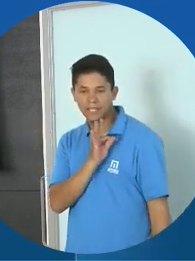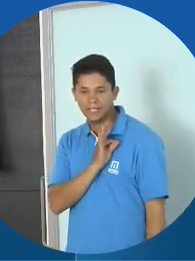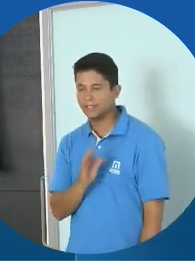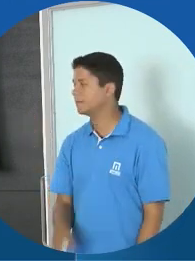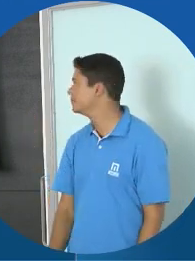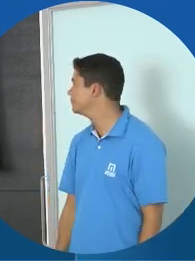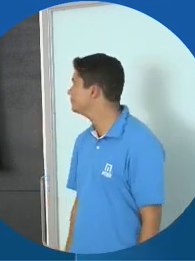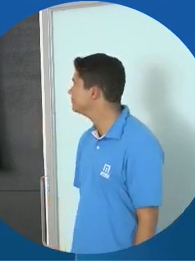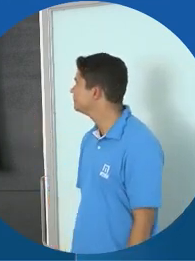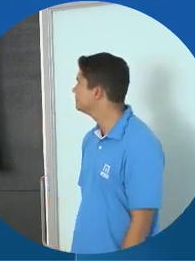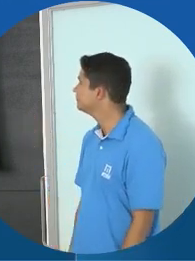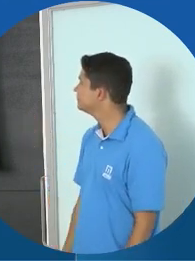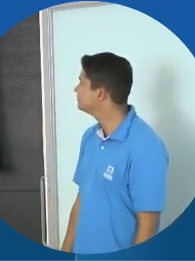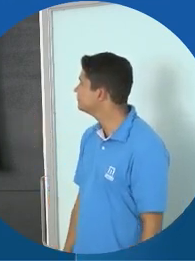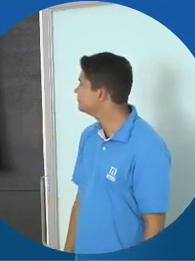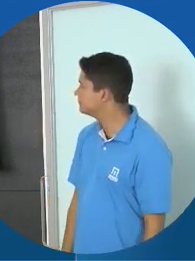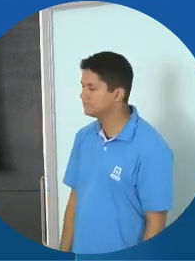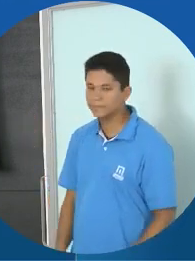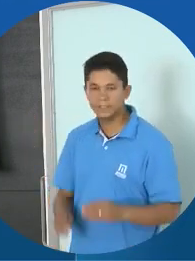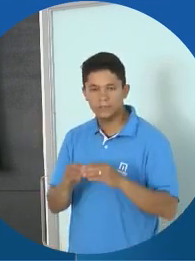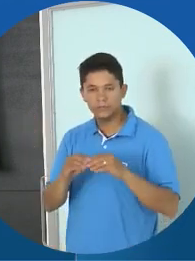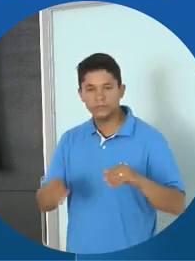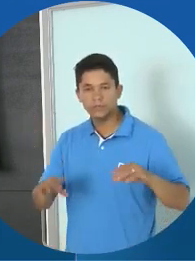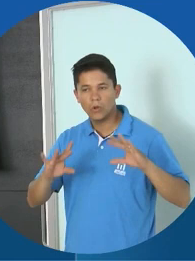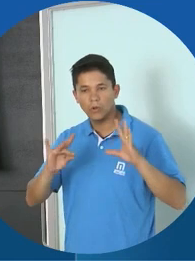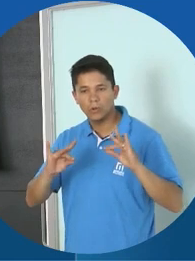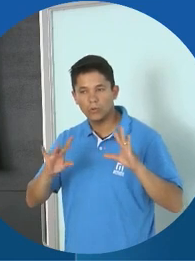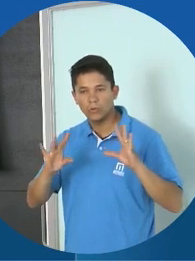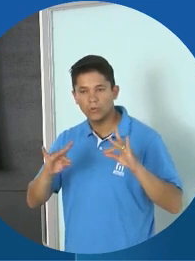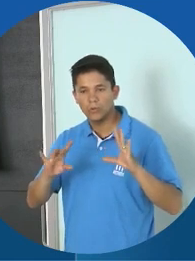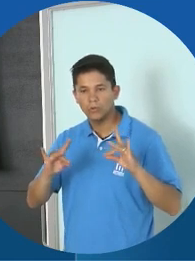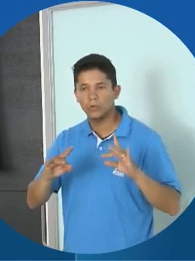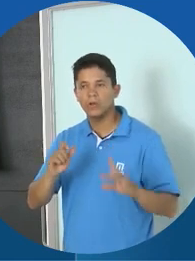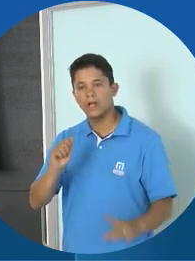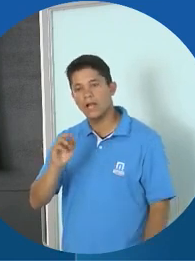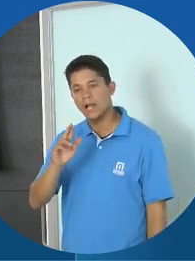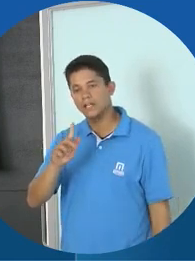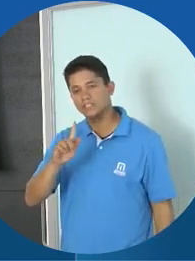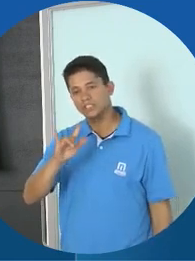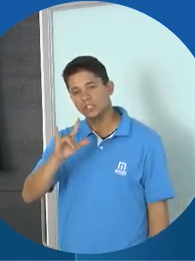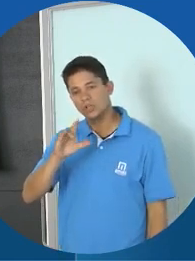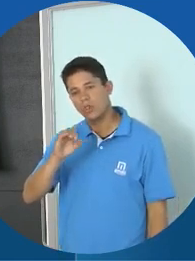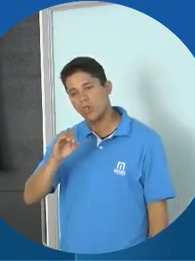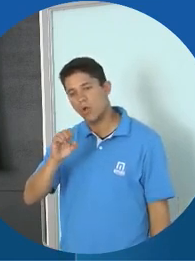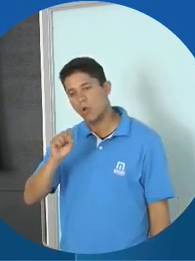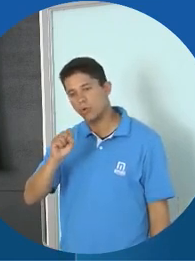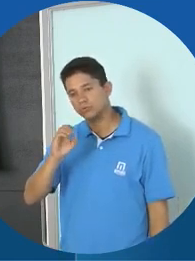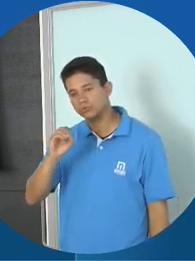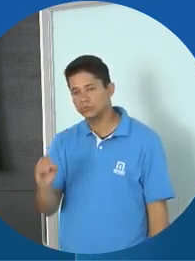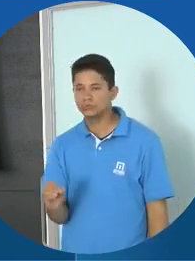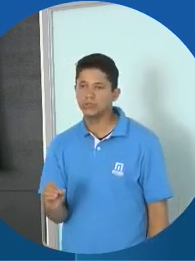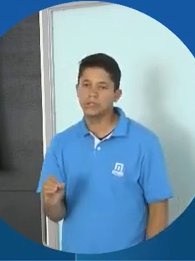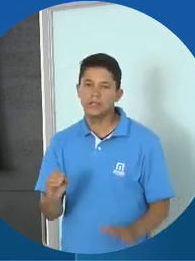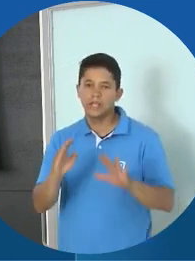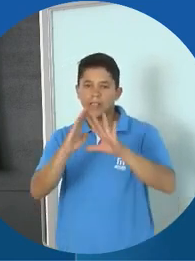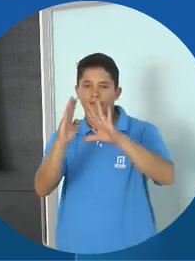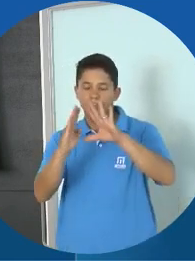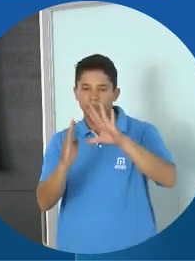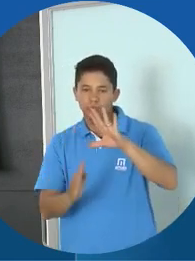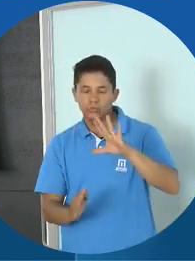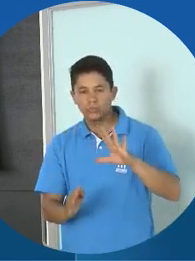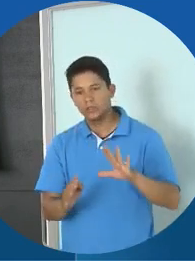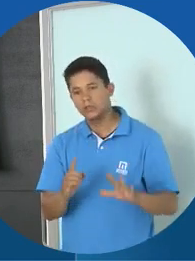essa percolação nos solos argilosos em torno de regiões com fissuras na ordem